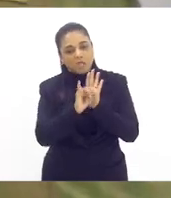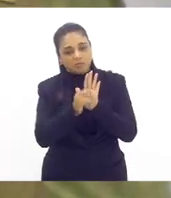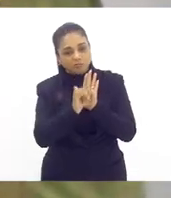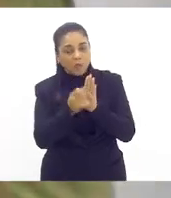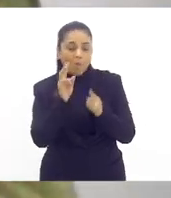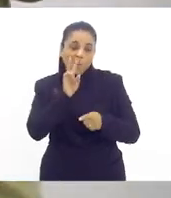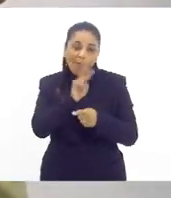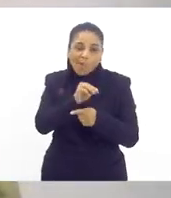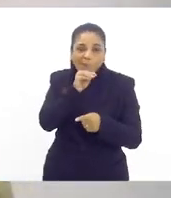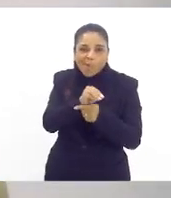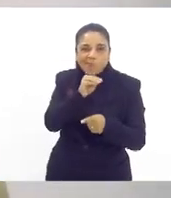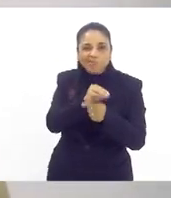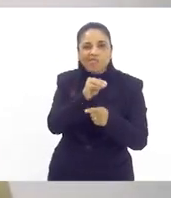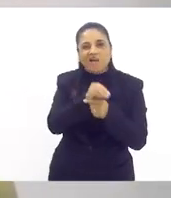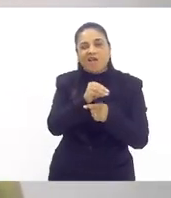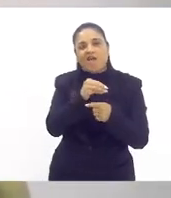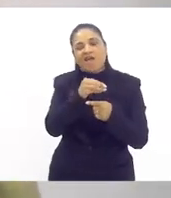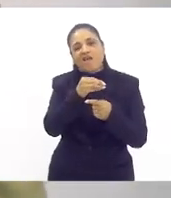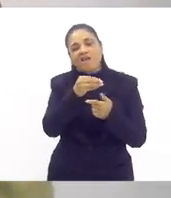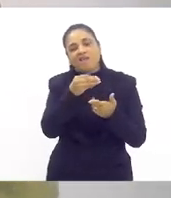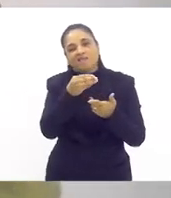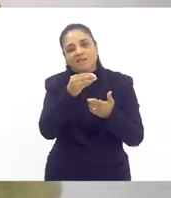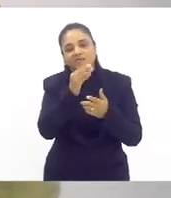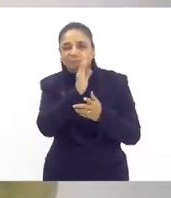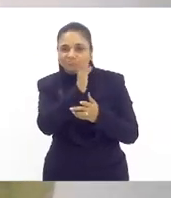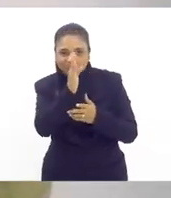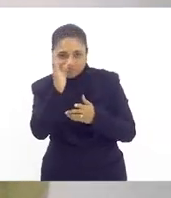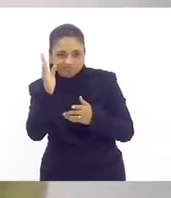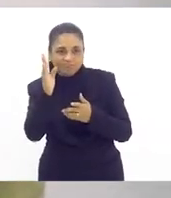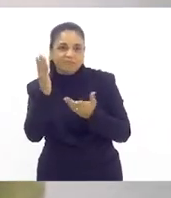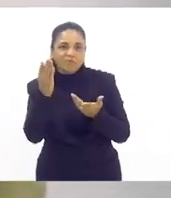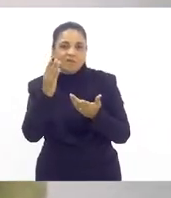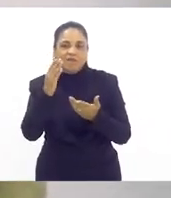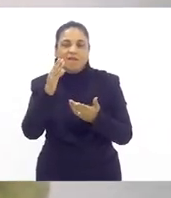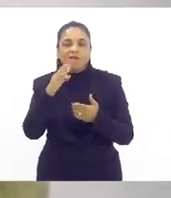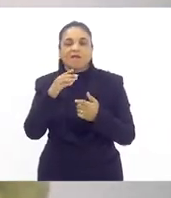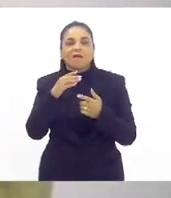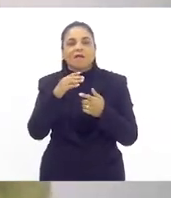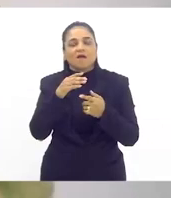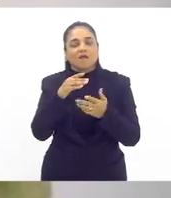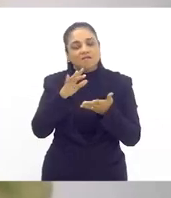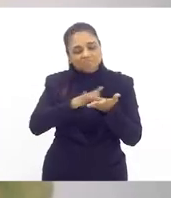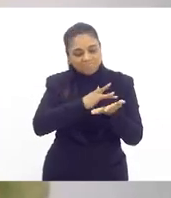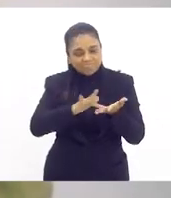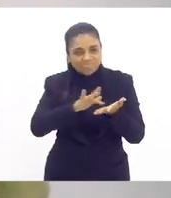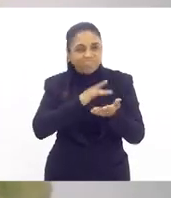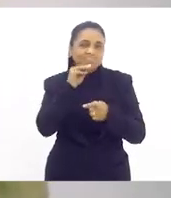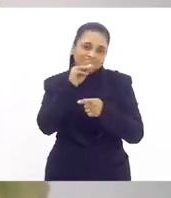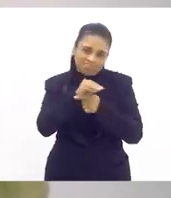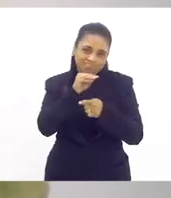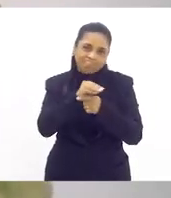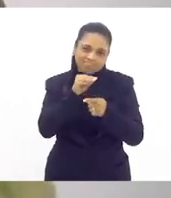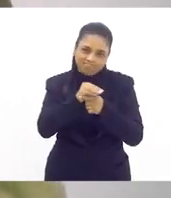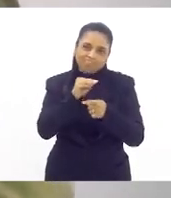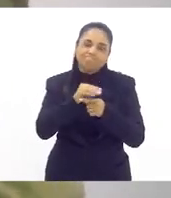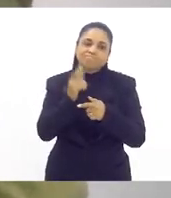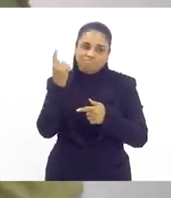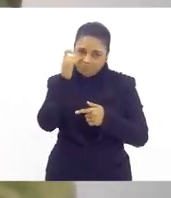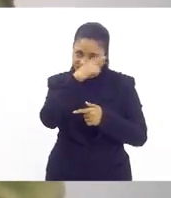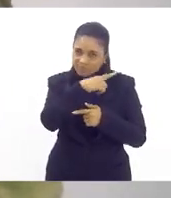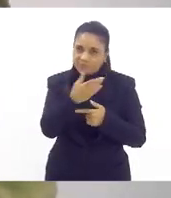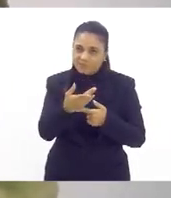preservação esses filmes aqui a 10 anos talvez não existam mais porque a preservação digital é uma questão bem complexa Então